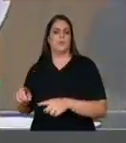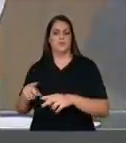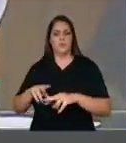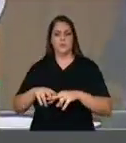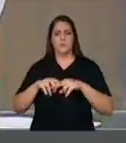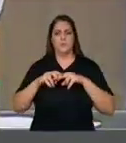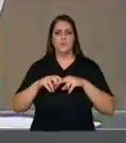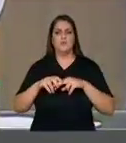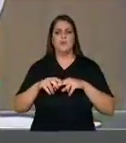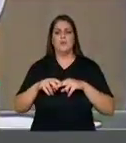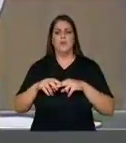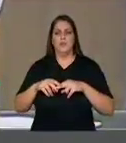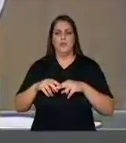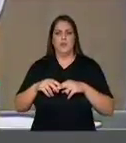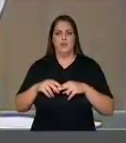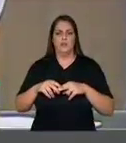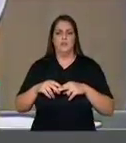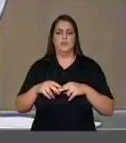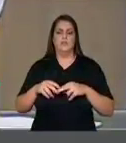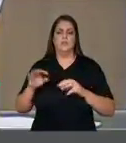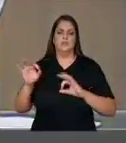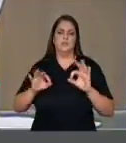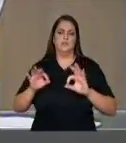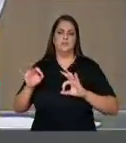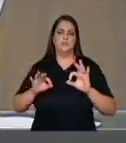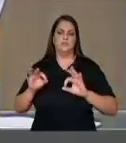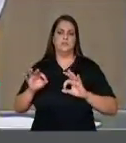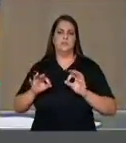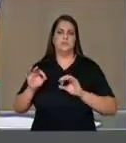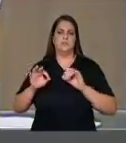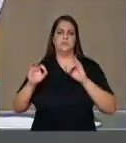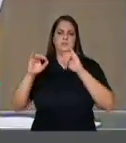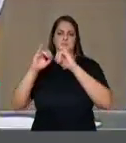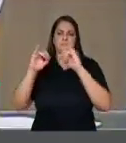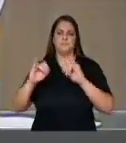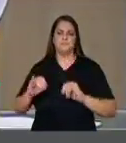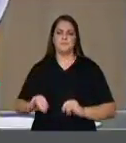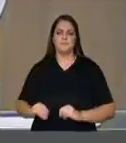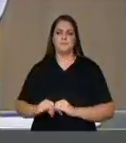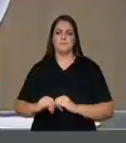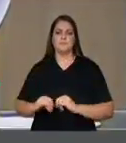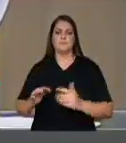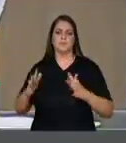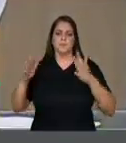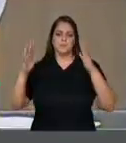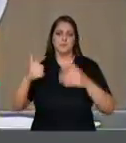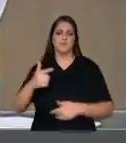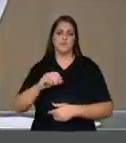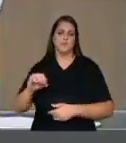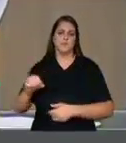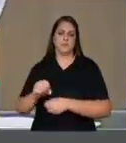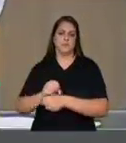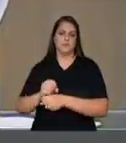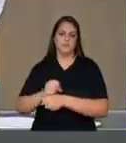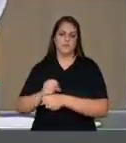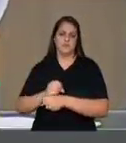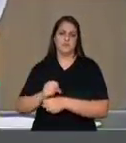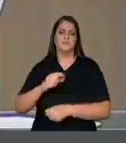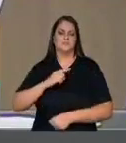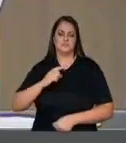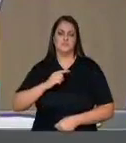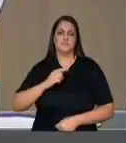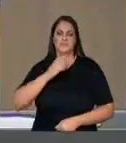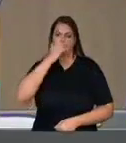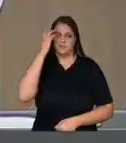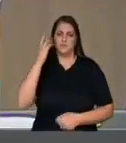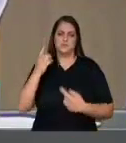estátua para marcar os 200 anos de nascimento de seu mais famoso cidadão. Concluímos nossa intervenção, diria